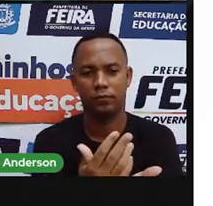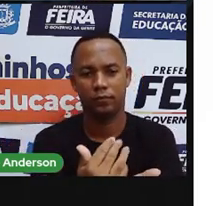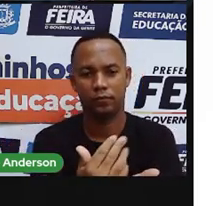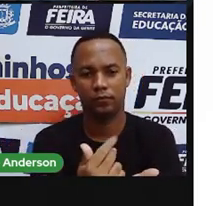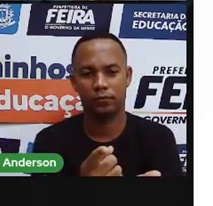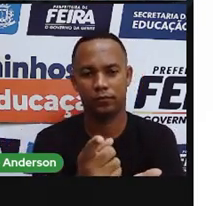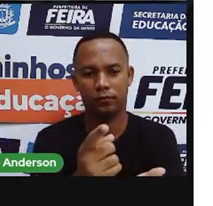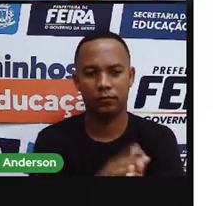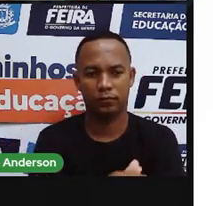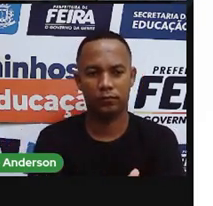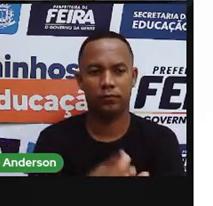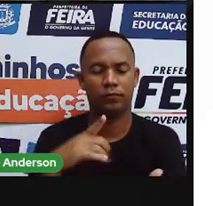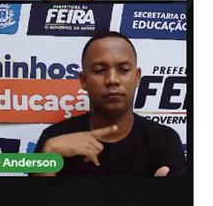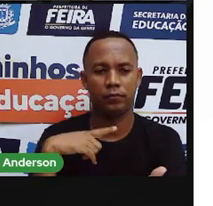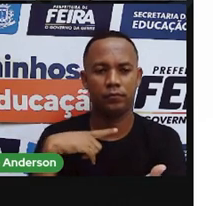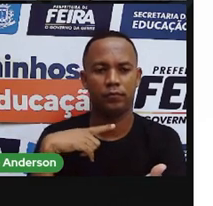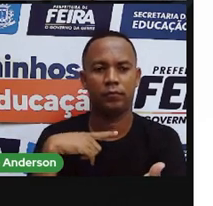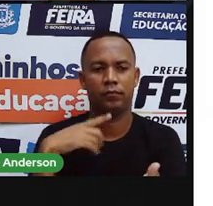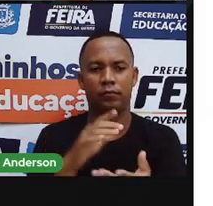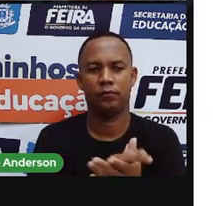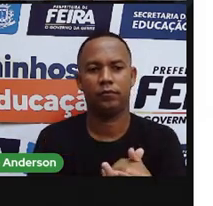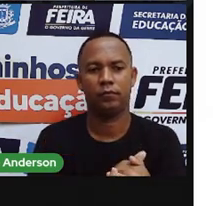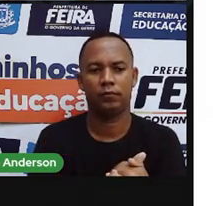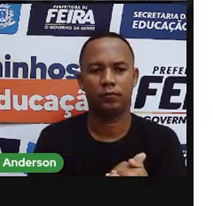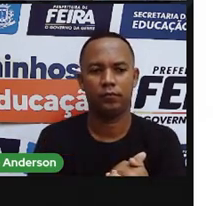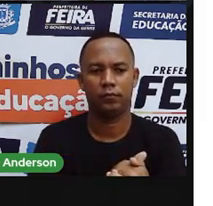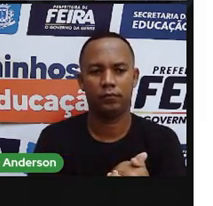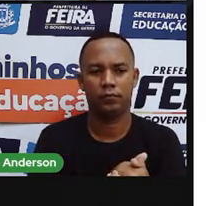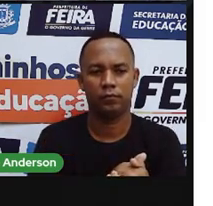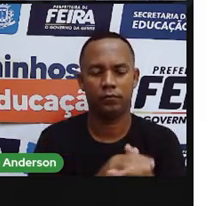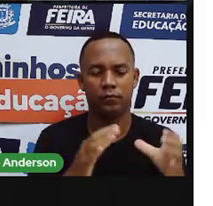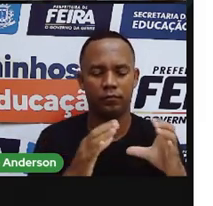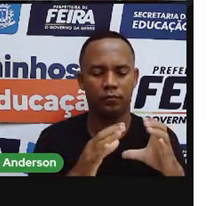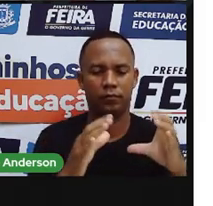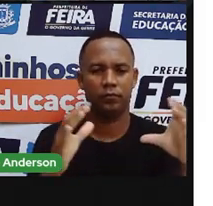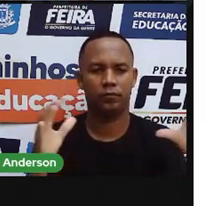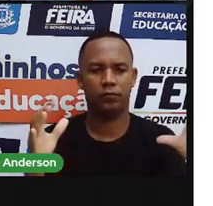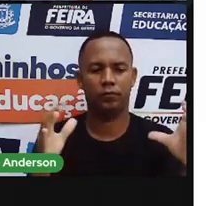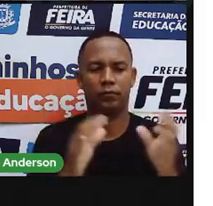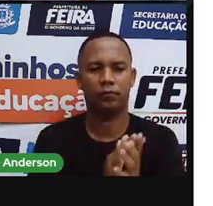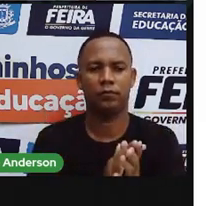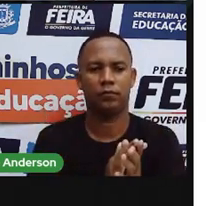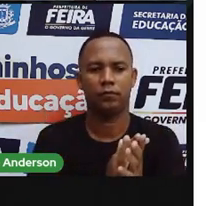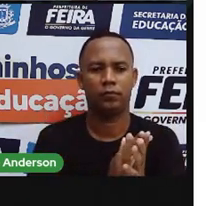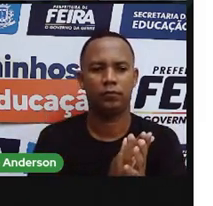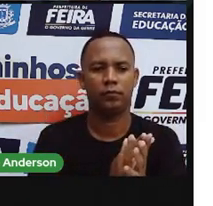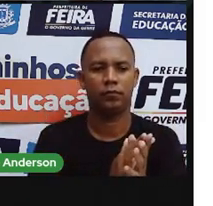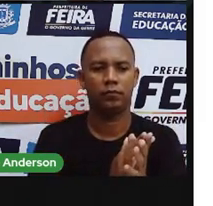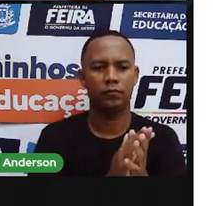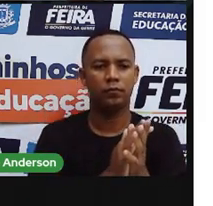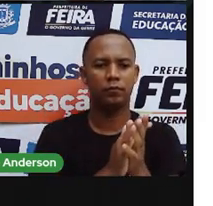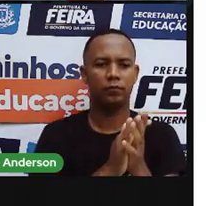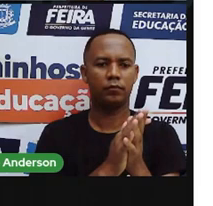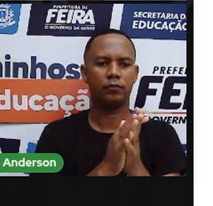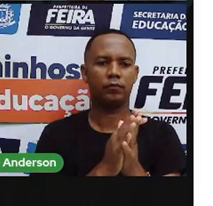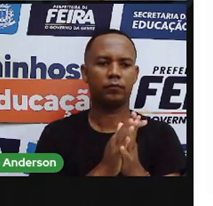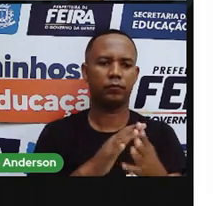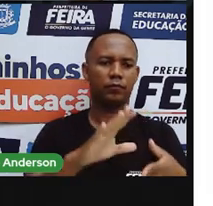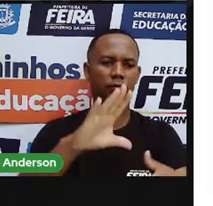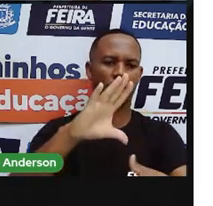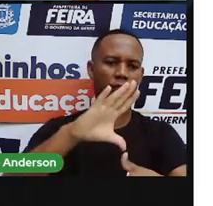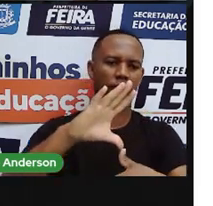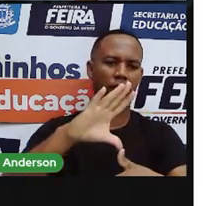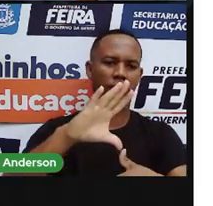aqui e tivesse feito o quê? Tivesse aberto, e aí seria esse mapa,